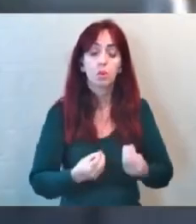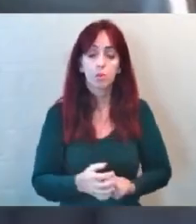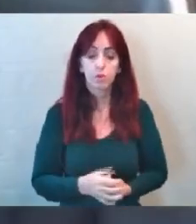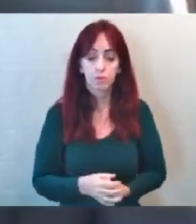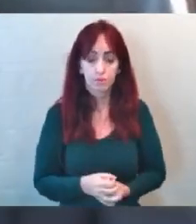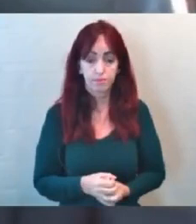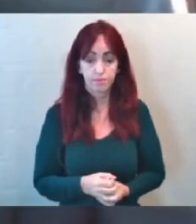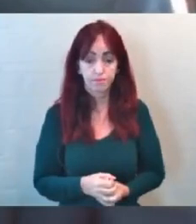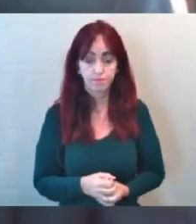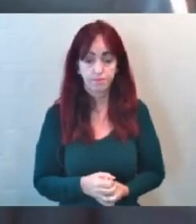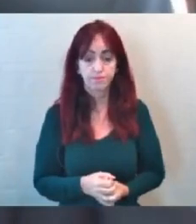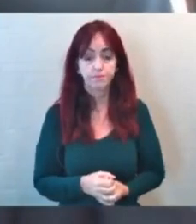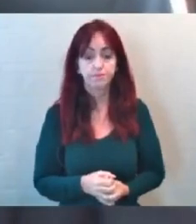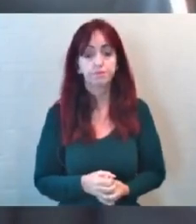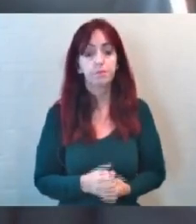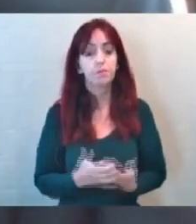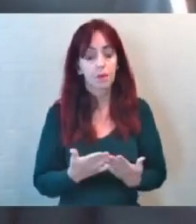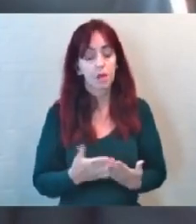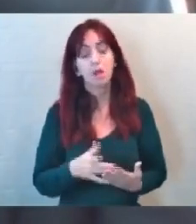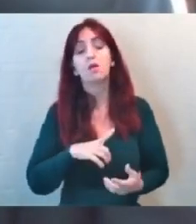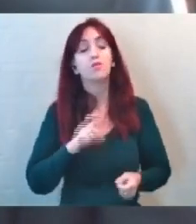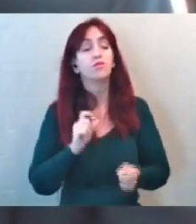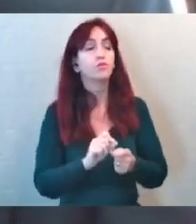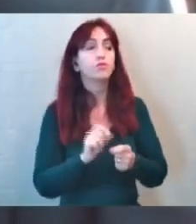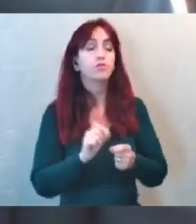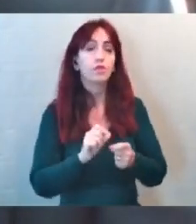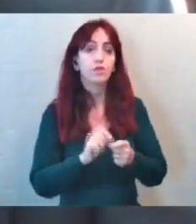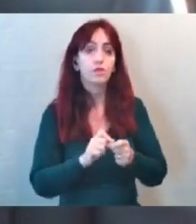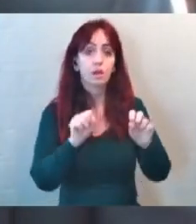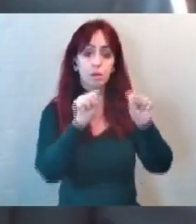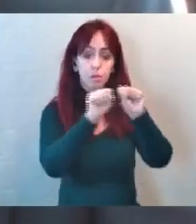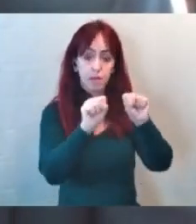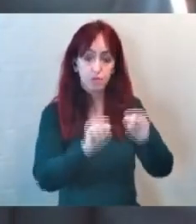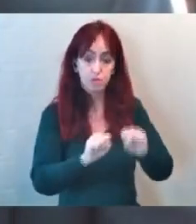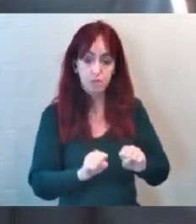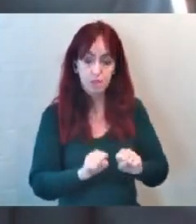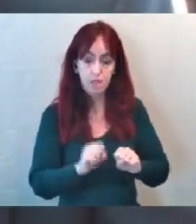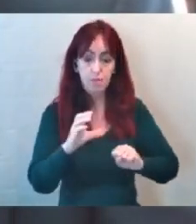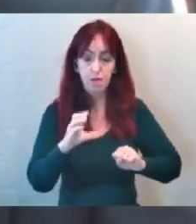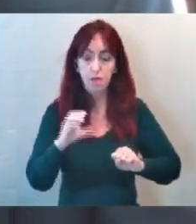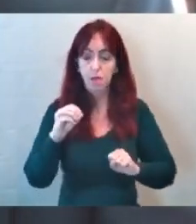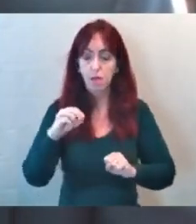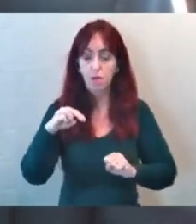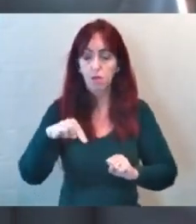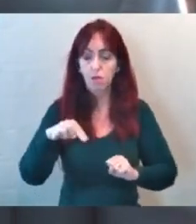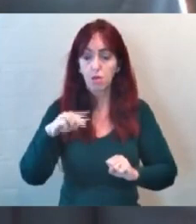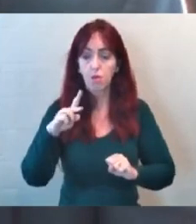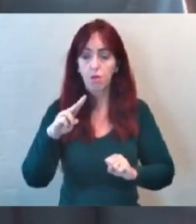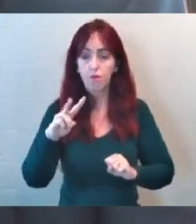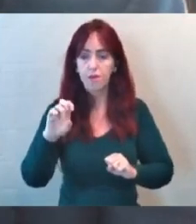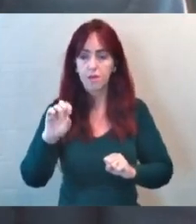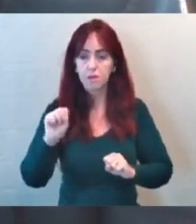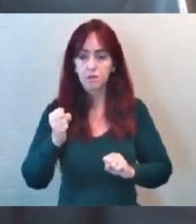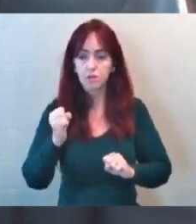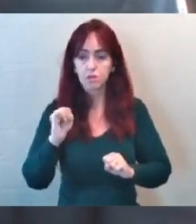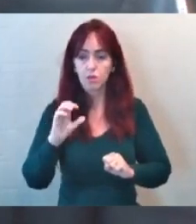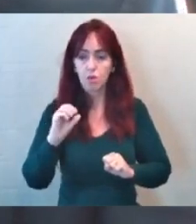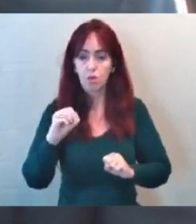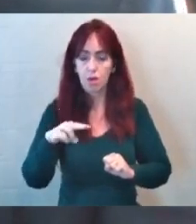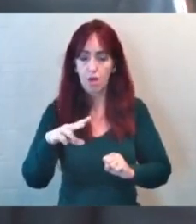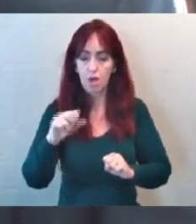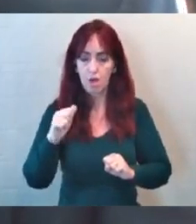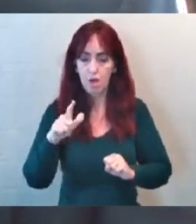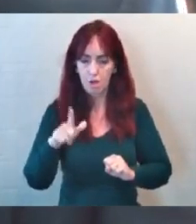Não, vereadora, foi feito para o sistema convencional, à medida que a